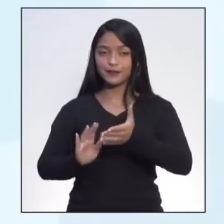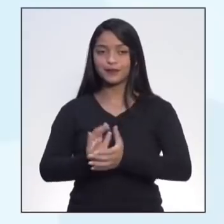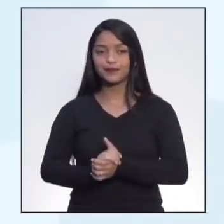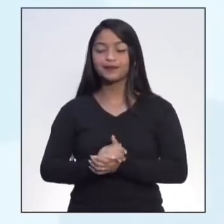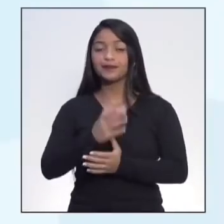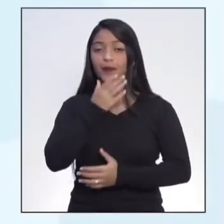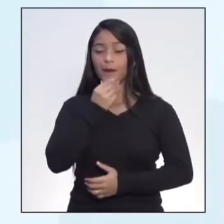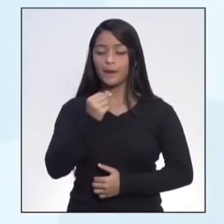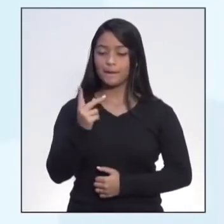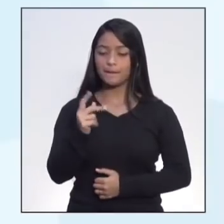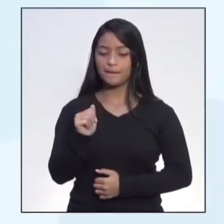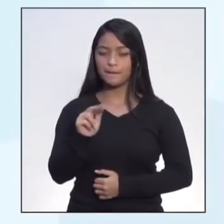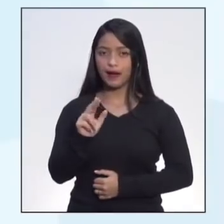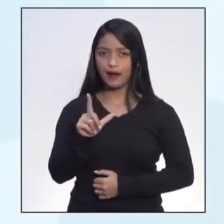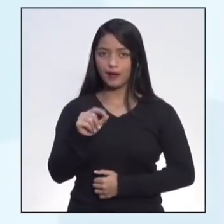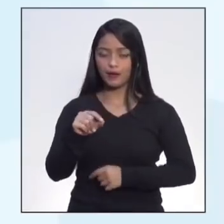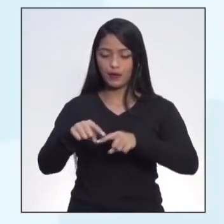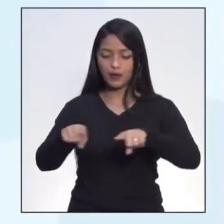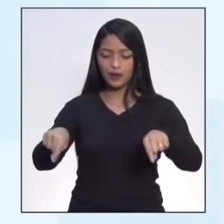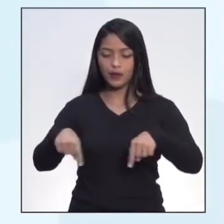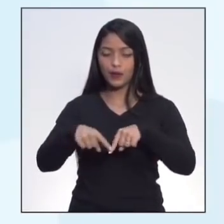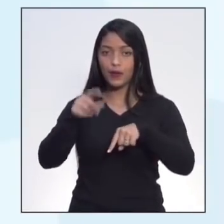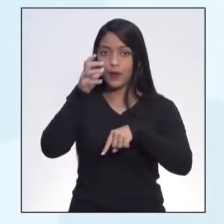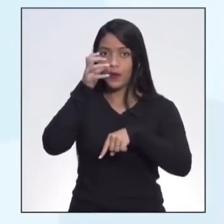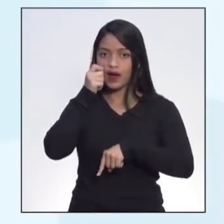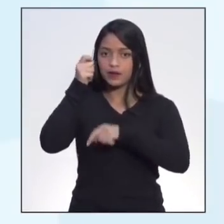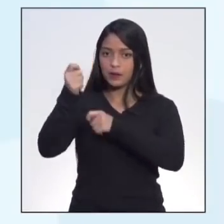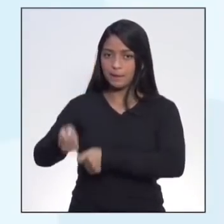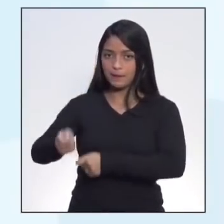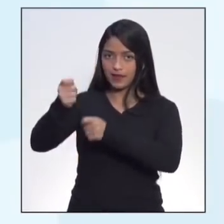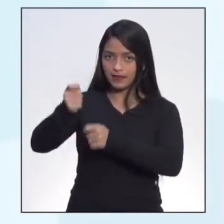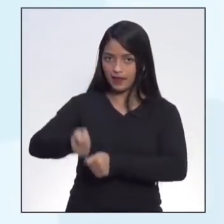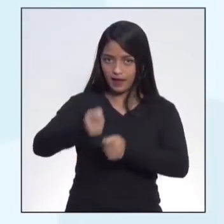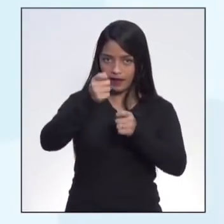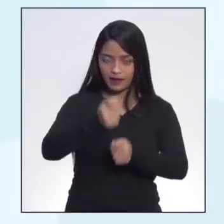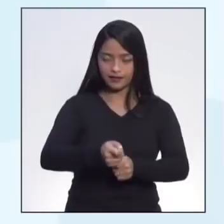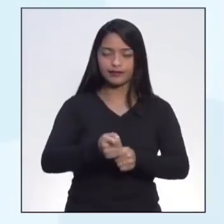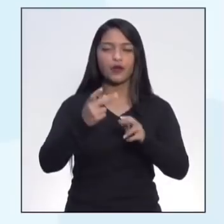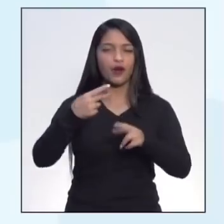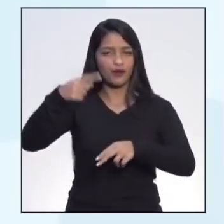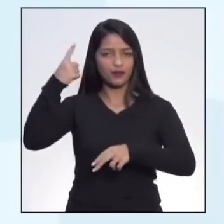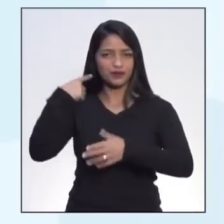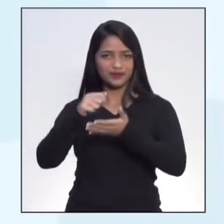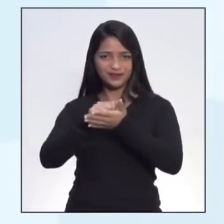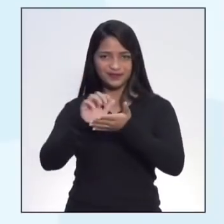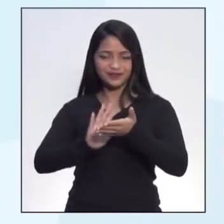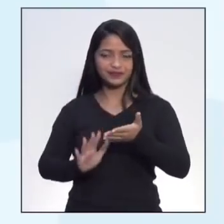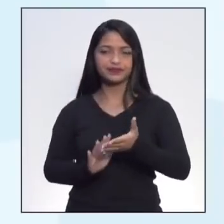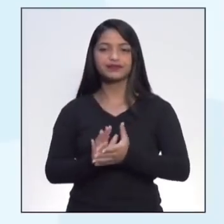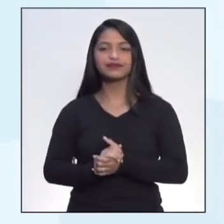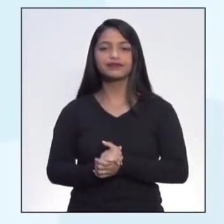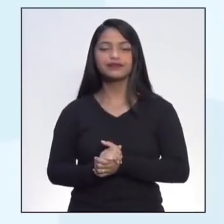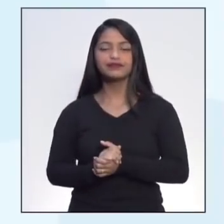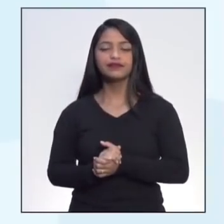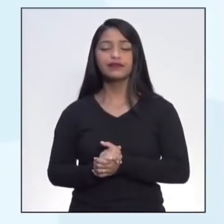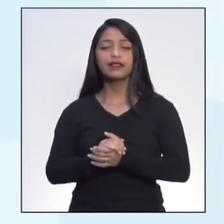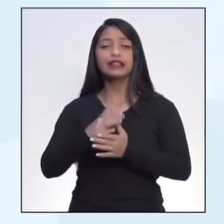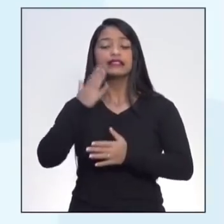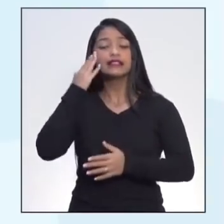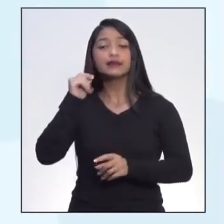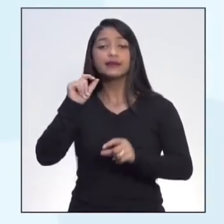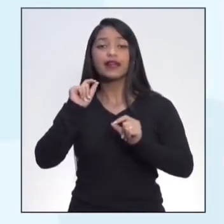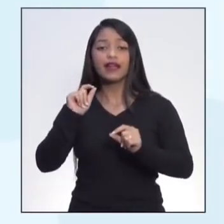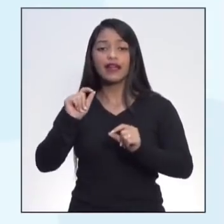Paulo vai pintar seu quarto, né, como a gente já sabe da atividade anterior, e sabe que cada parede a